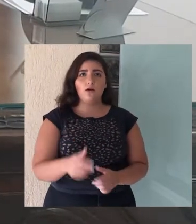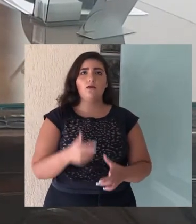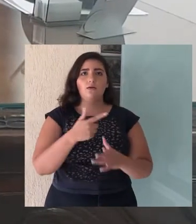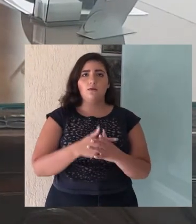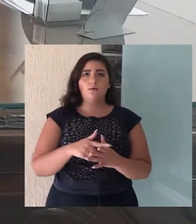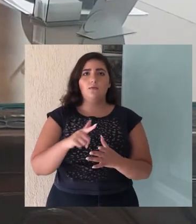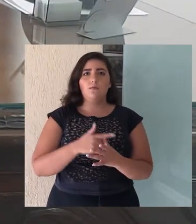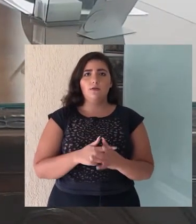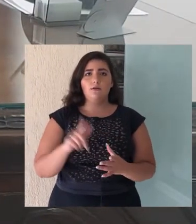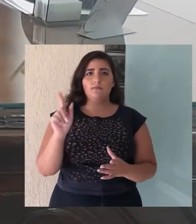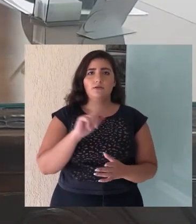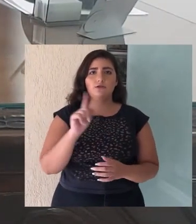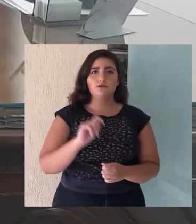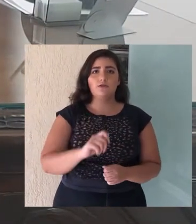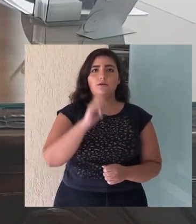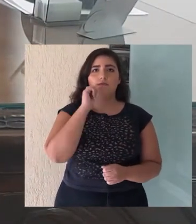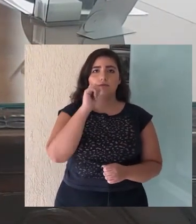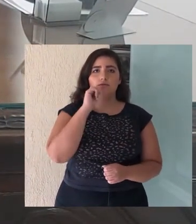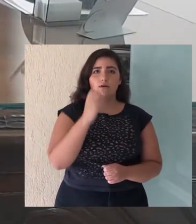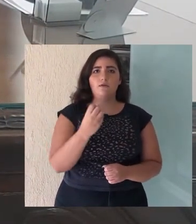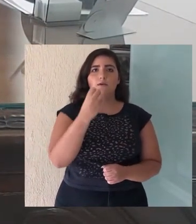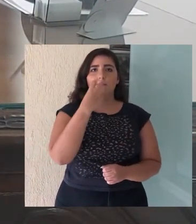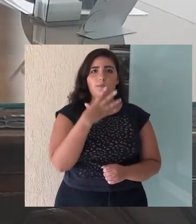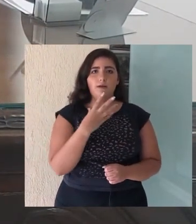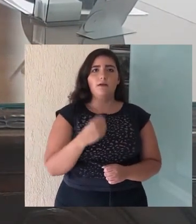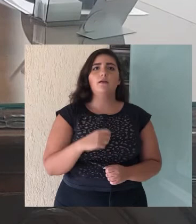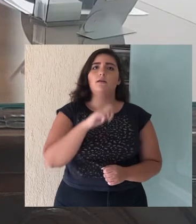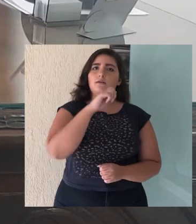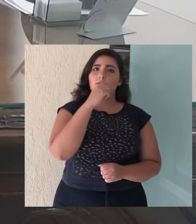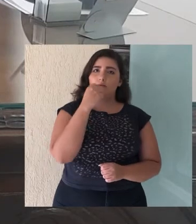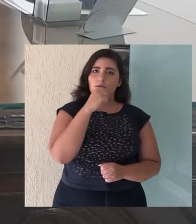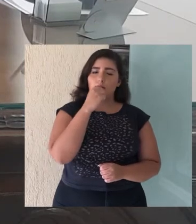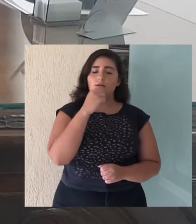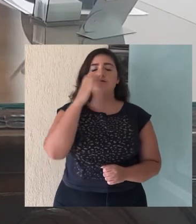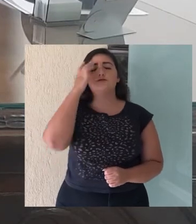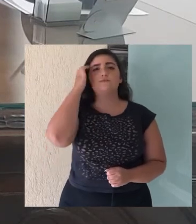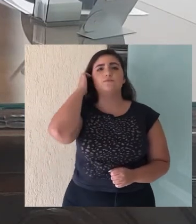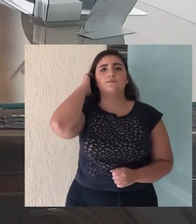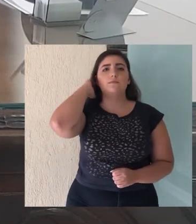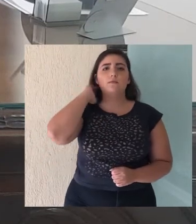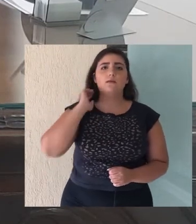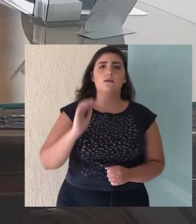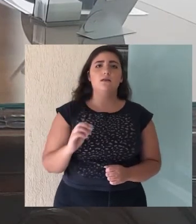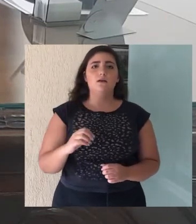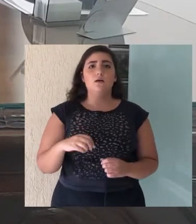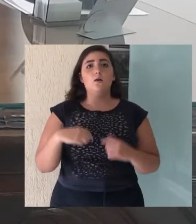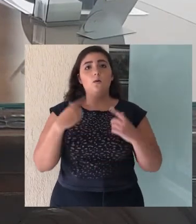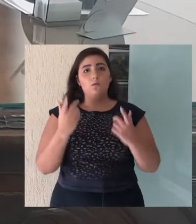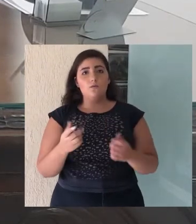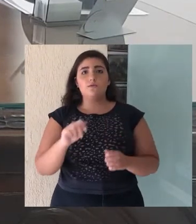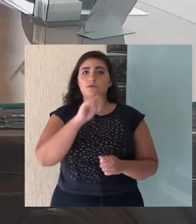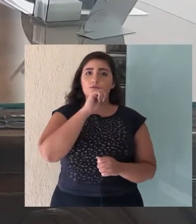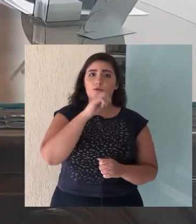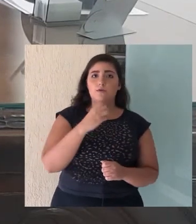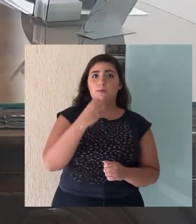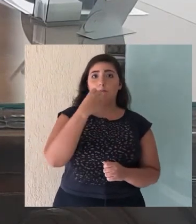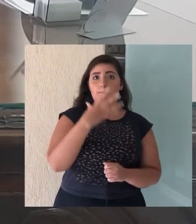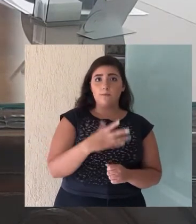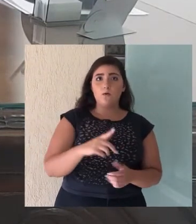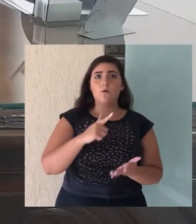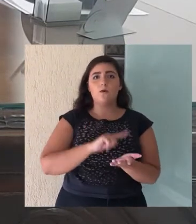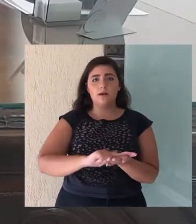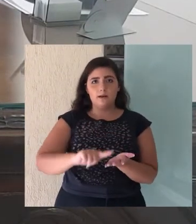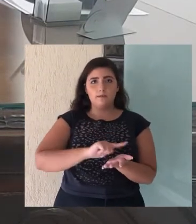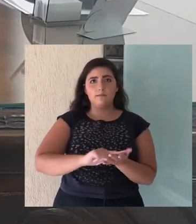é: quais os malefícios para uma pessoa que não faz uma boa higienização bucal? Ou seja, uma